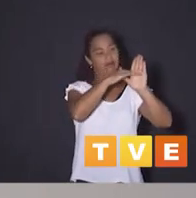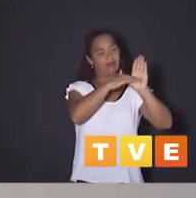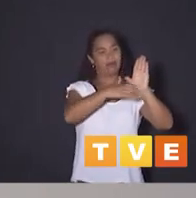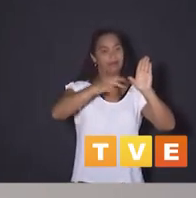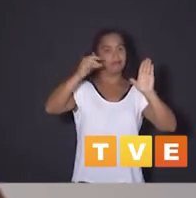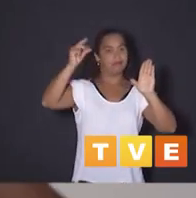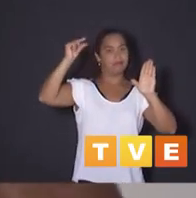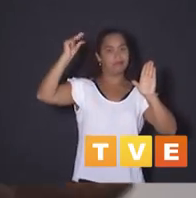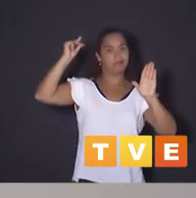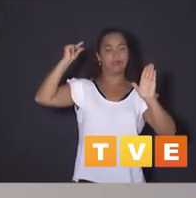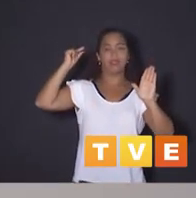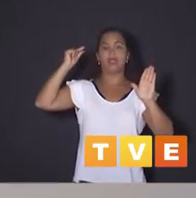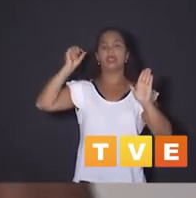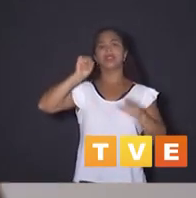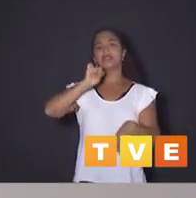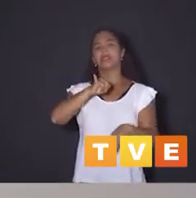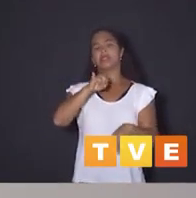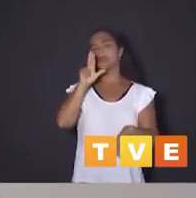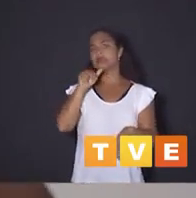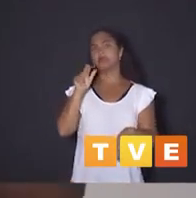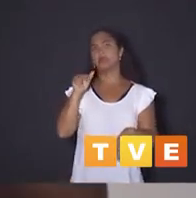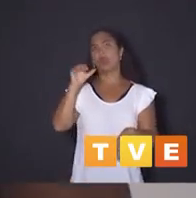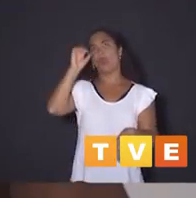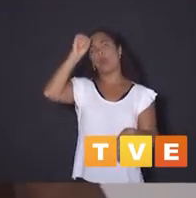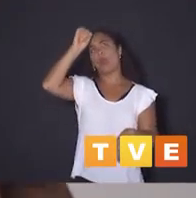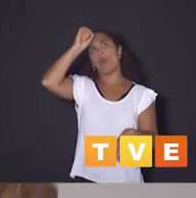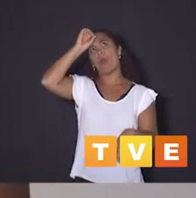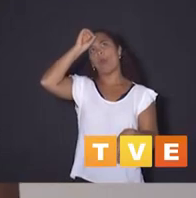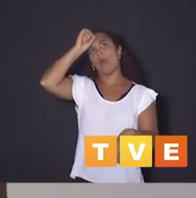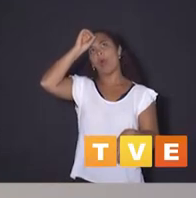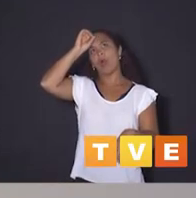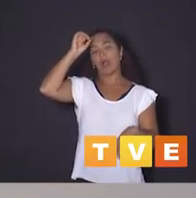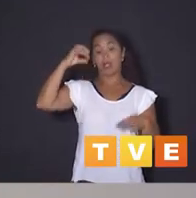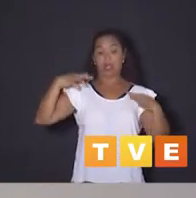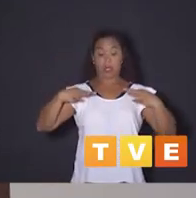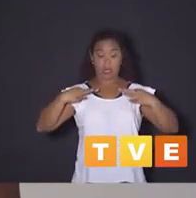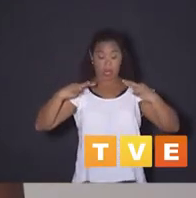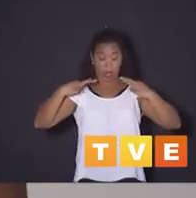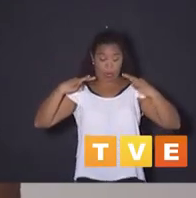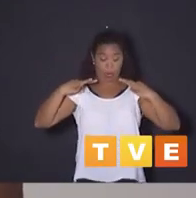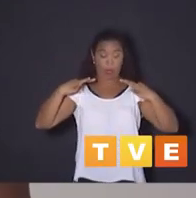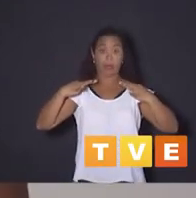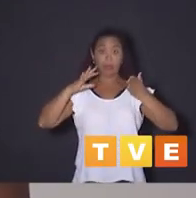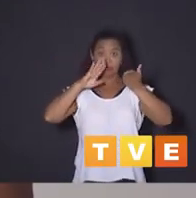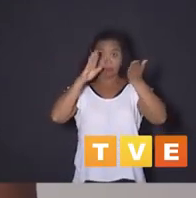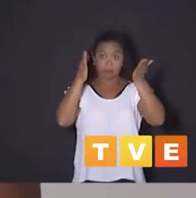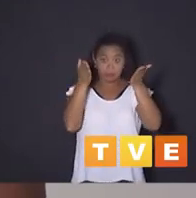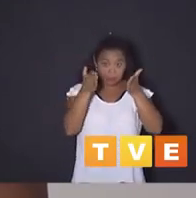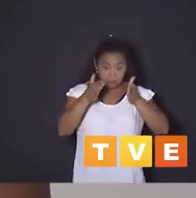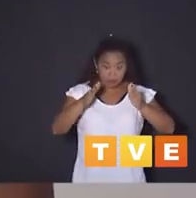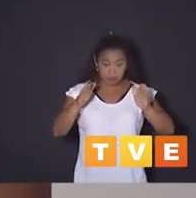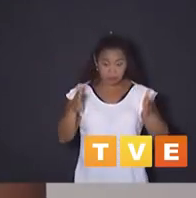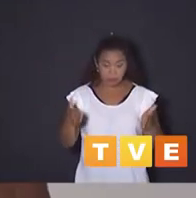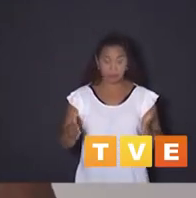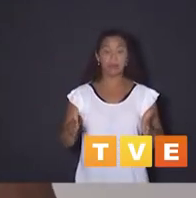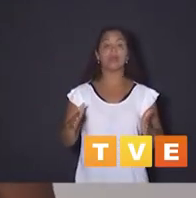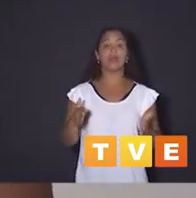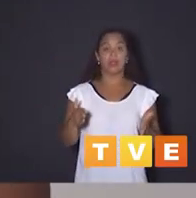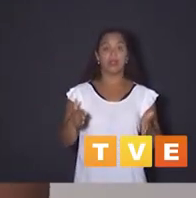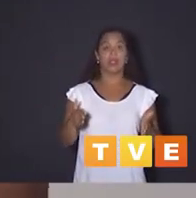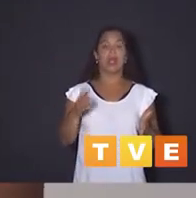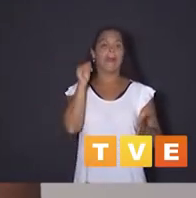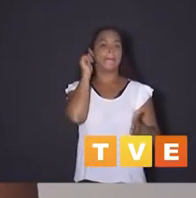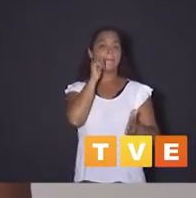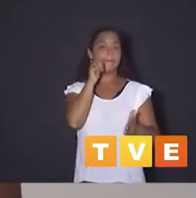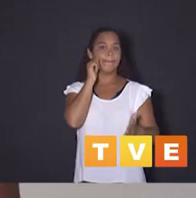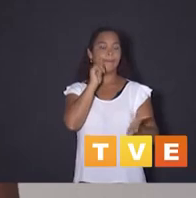nessa gente nunca pensou sobre isso a modelagem da roupa que a gente veste uma modelagem caucasiana é para o corpo de uma